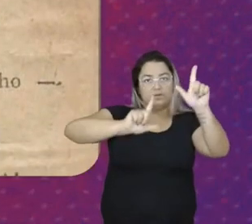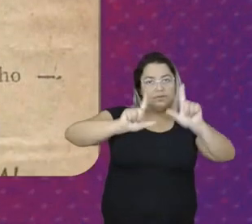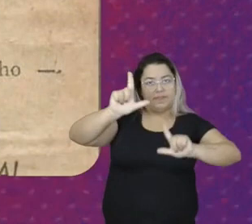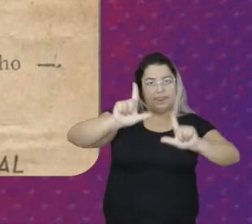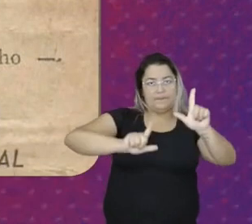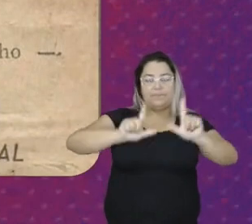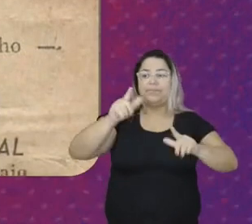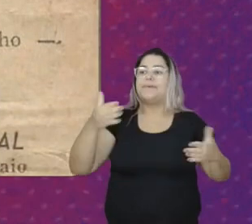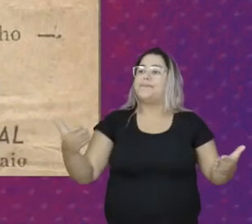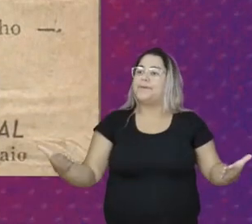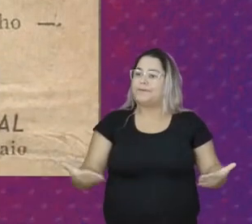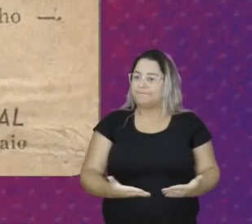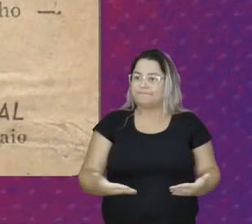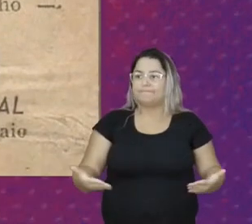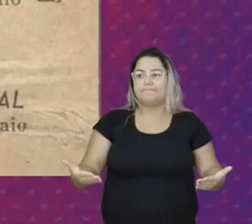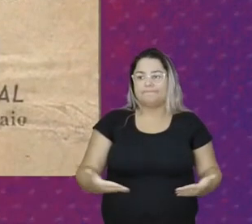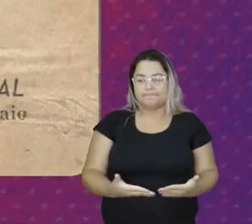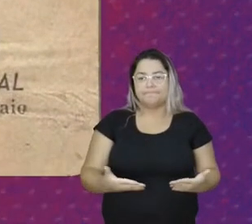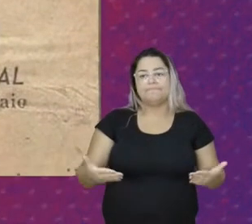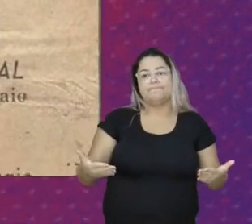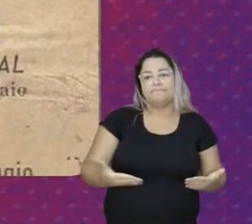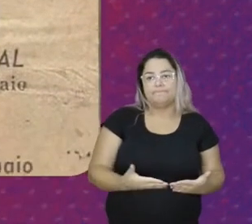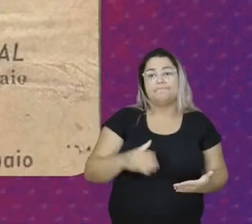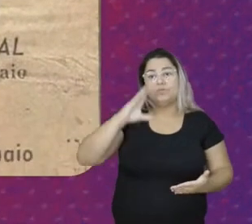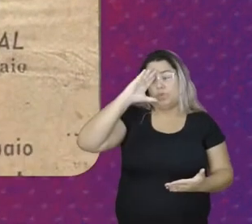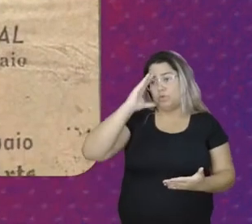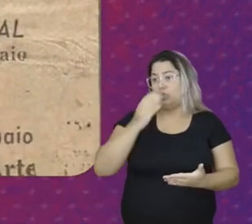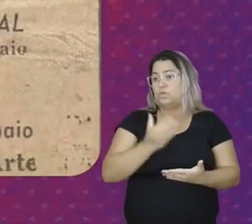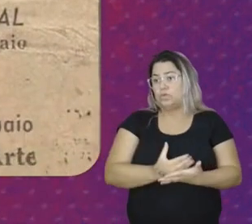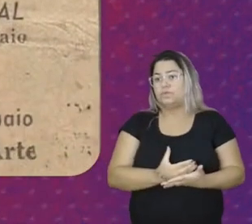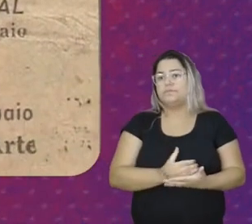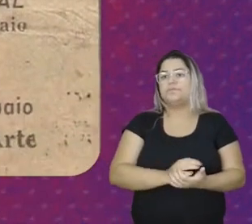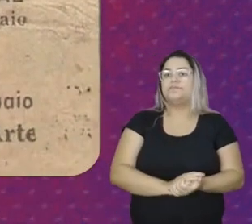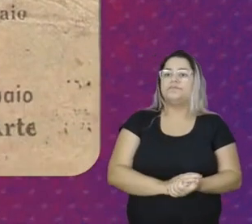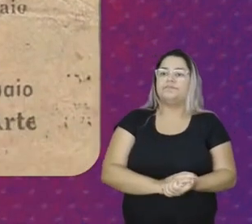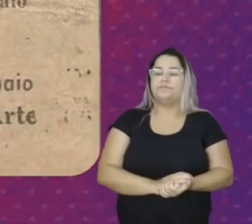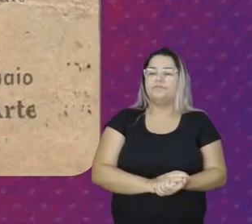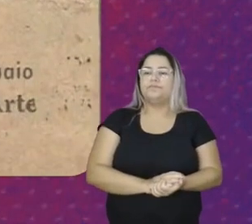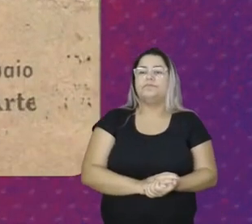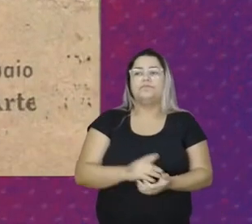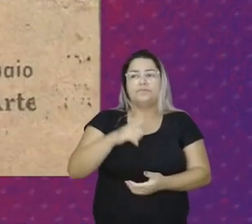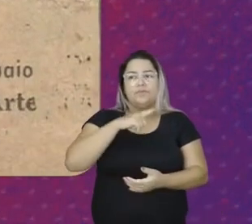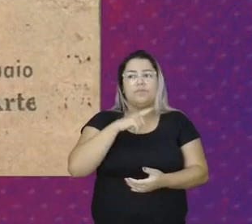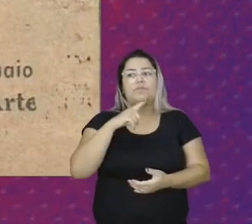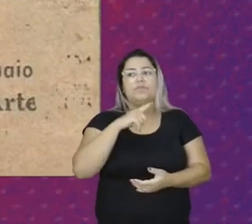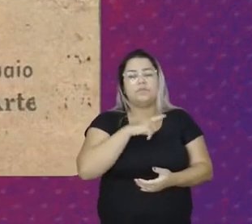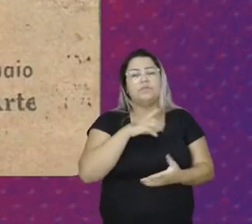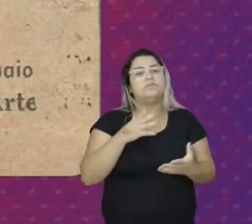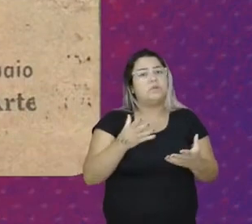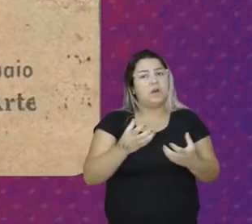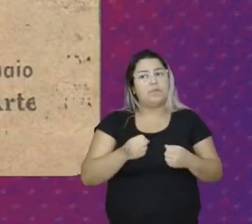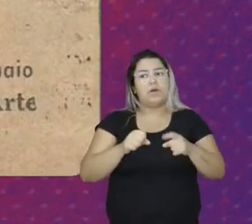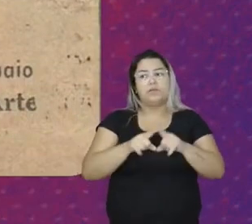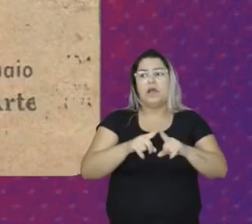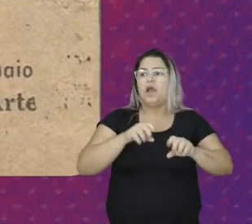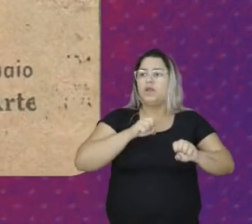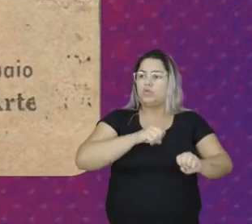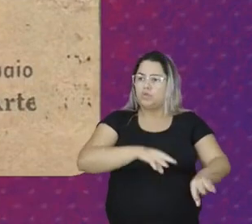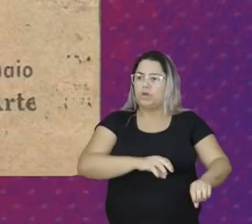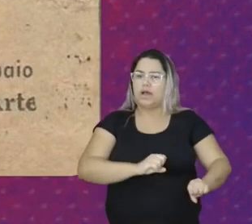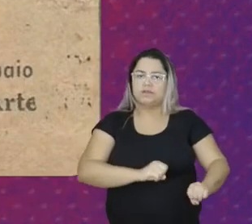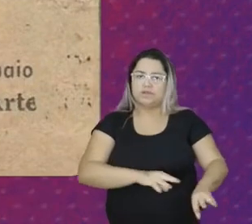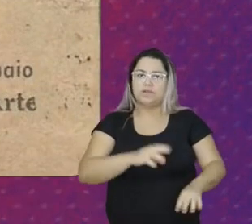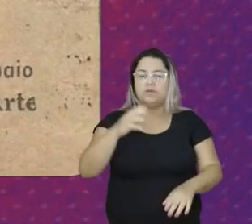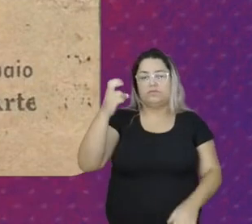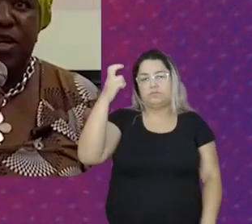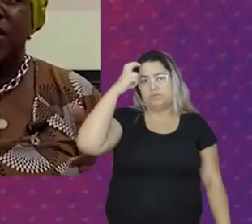até hoje, que vem dessa tese do Abdias, né? Que a gente tinha que se apropriar da educação, da cultura,